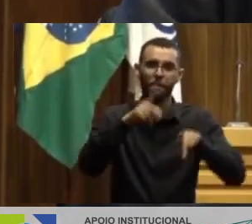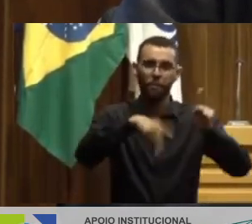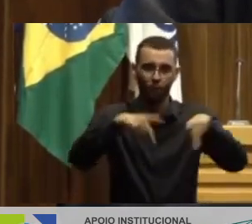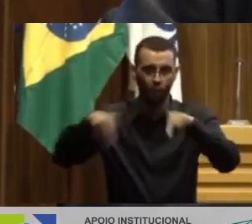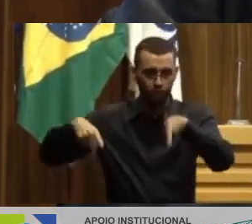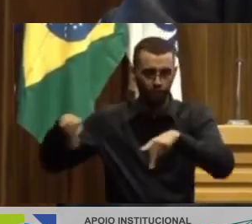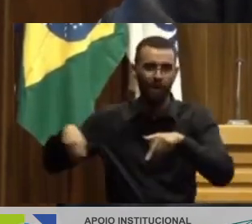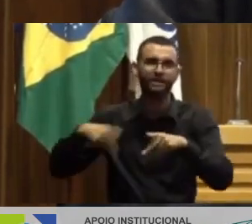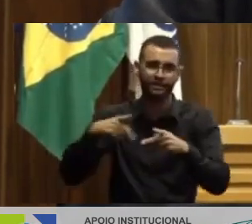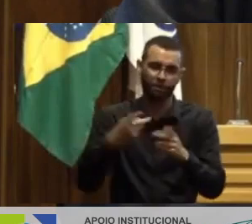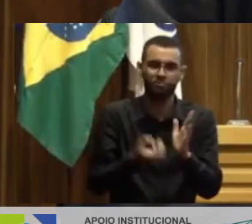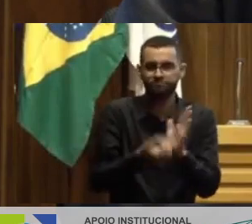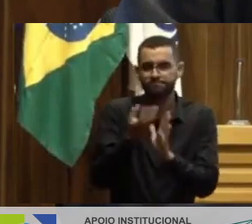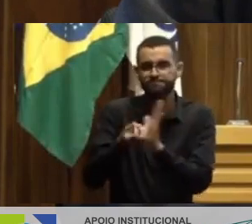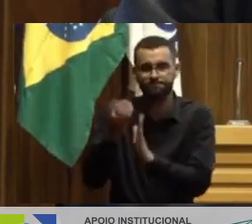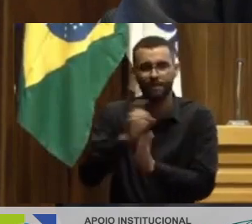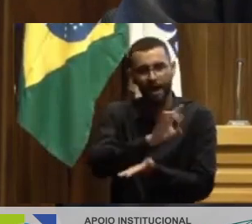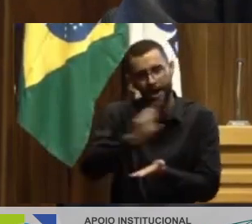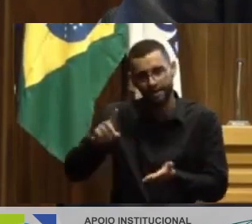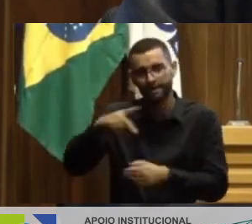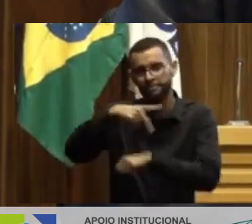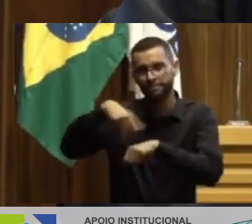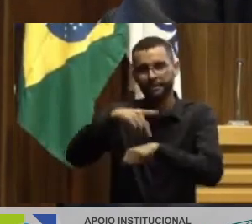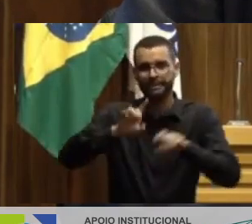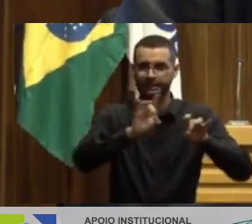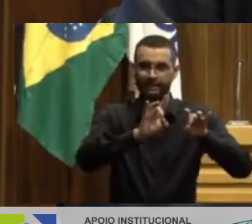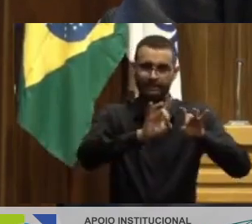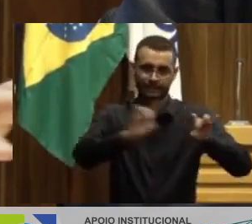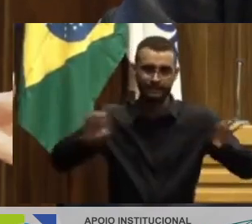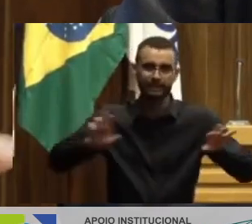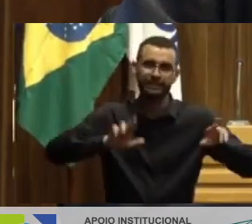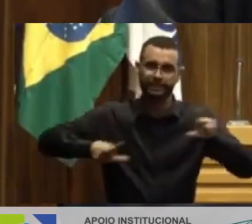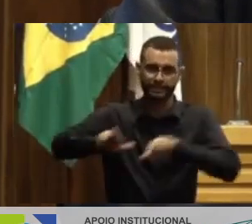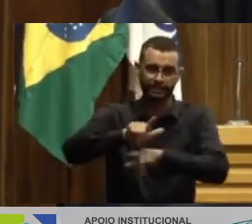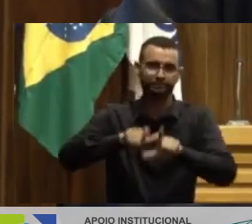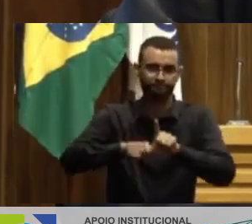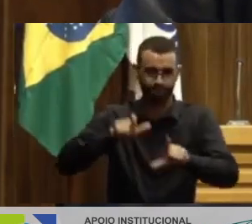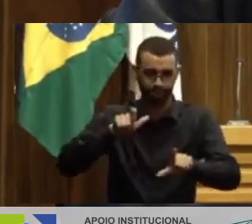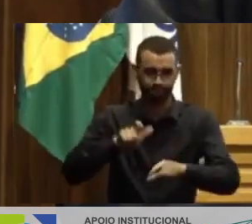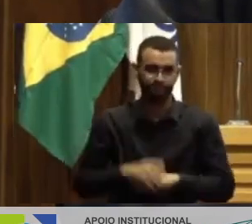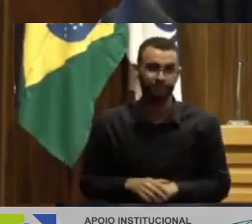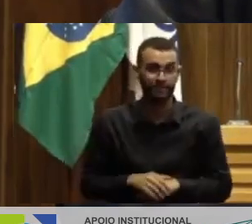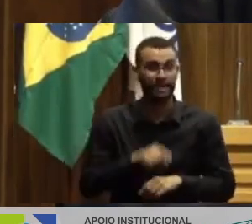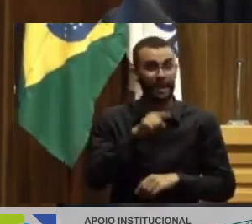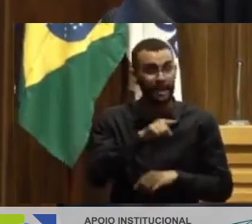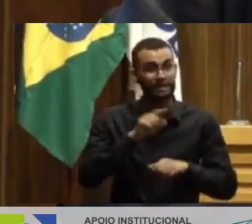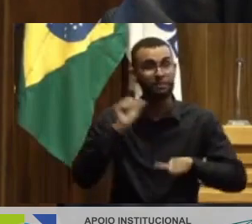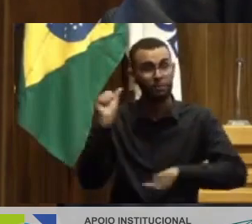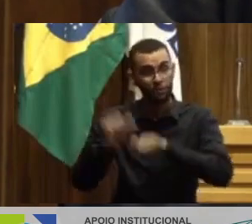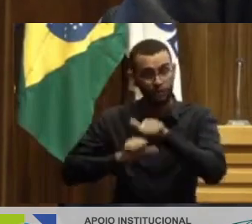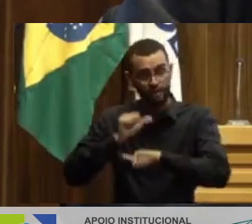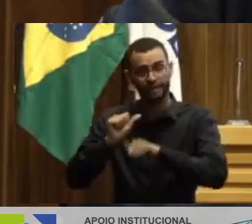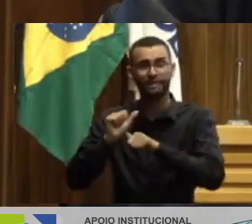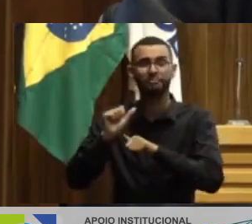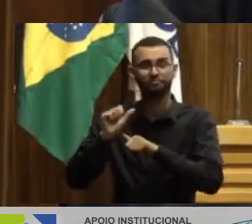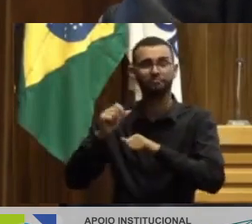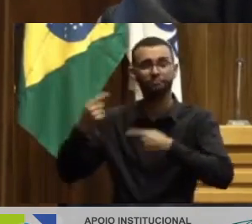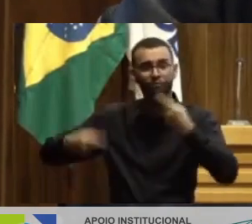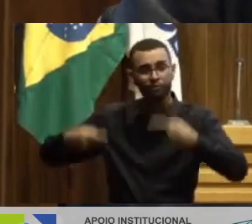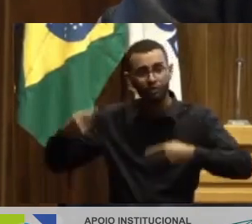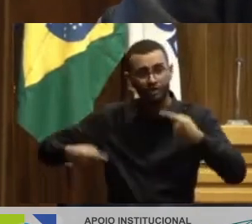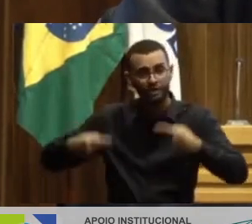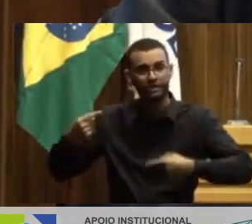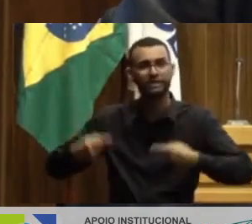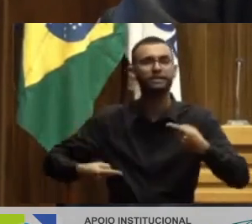geopolítica, ela vem acompanhada de um abandono, ainda que não completo,